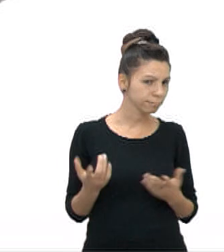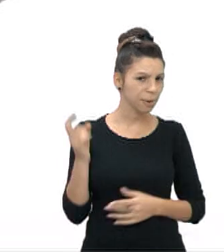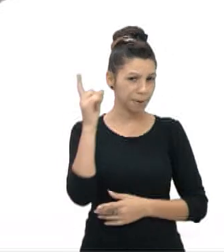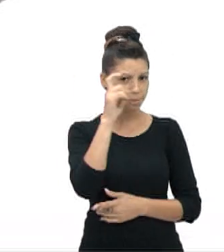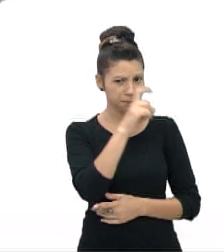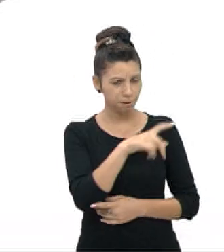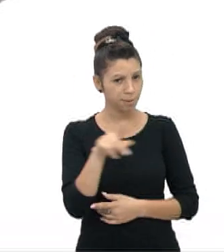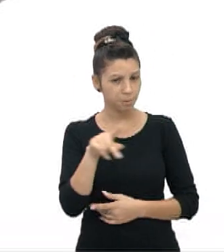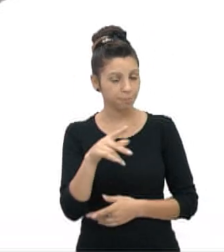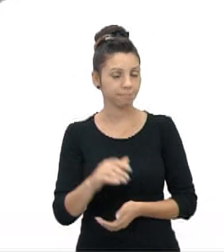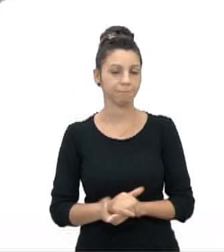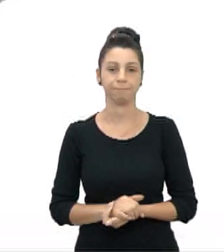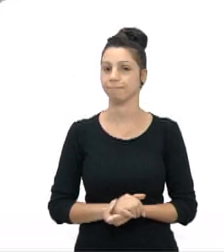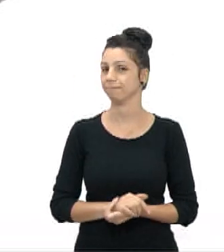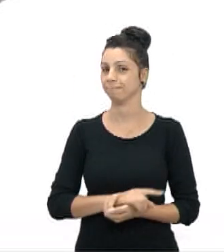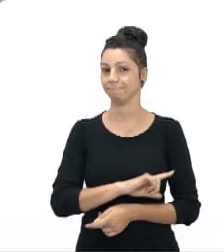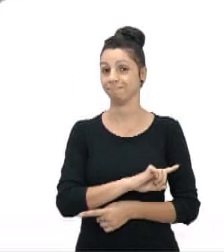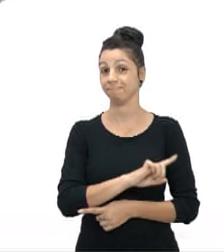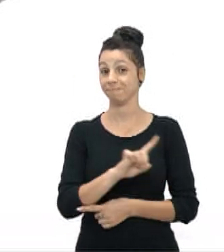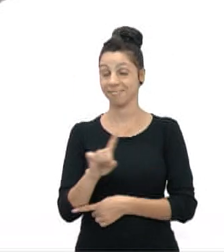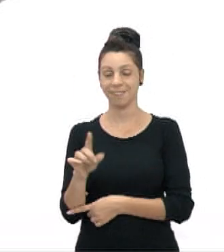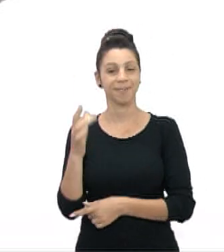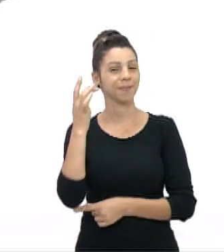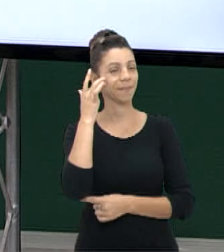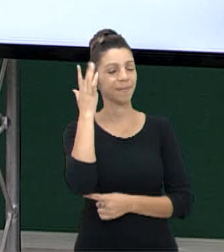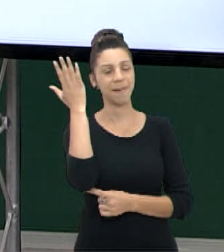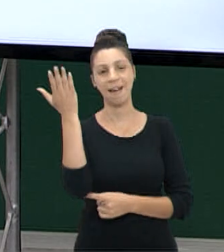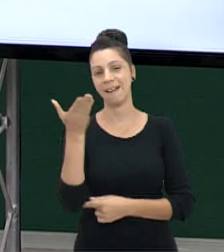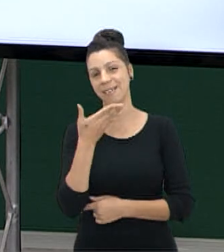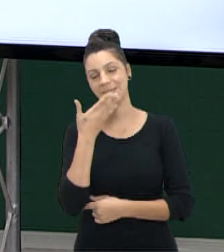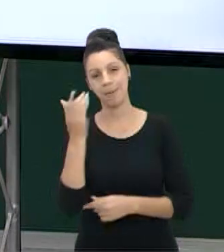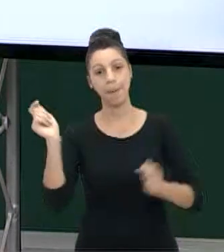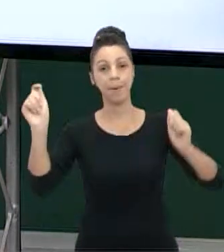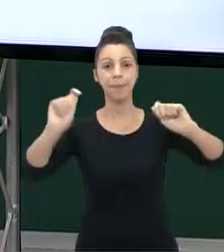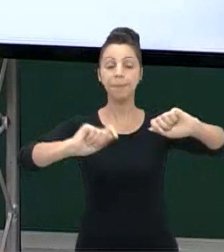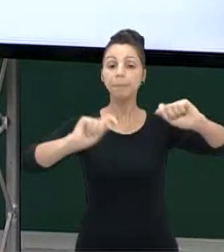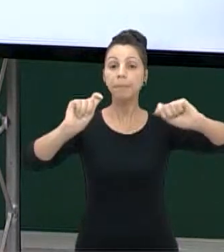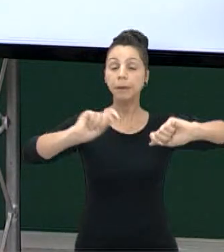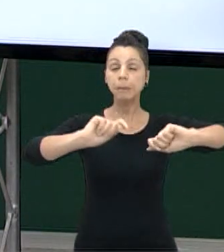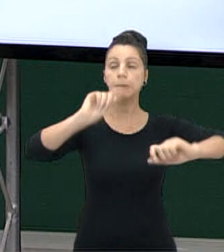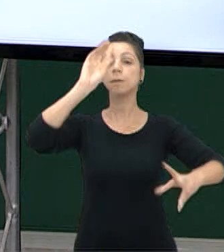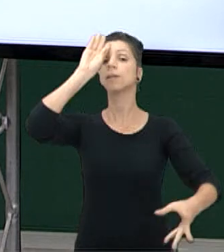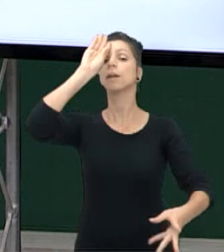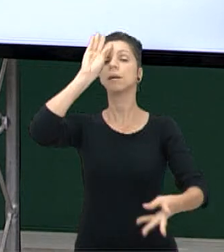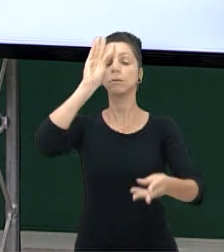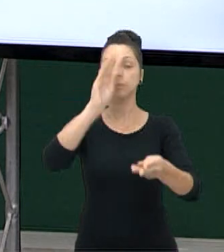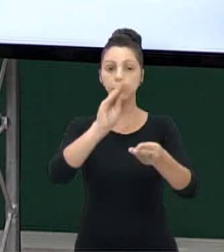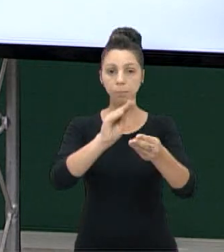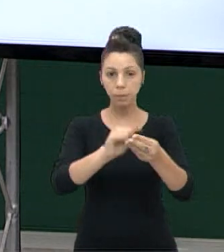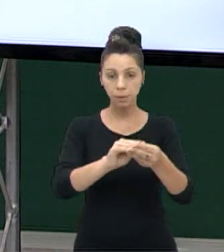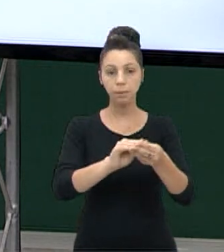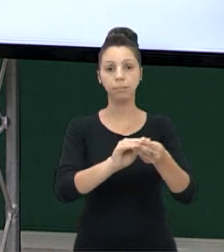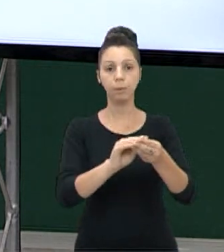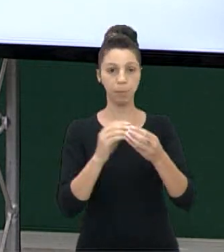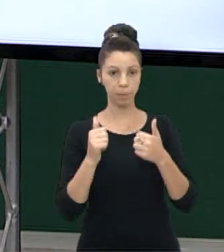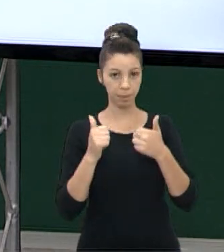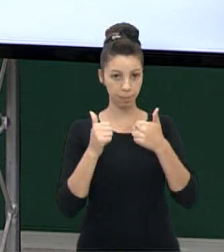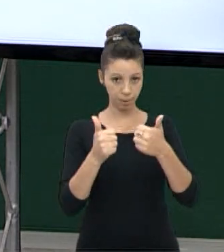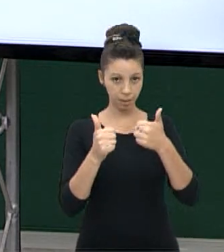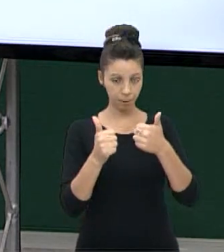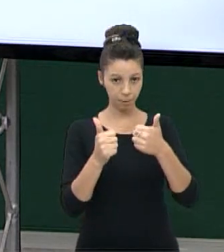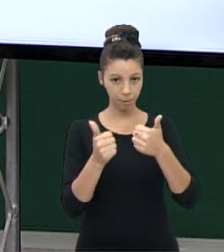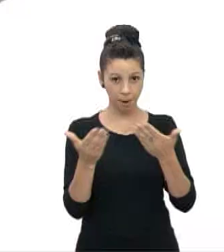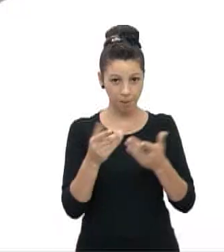difícil, professor? Não, é fácil, mas precisa interpretar, ok? Então agora é